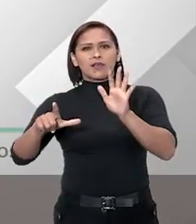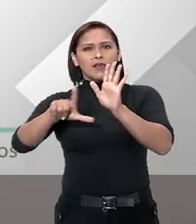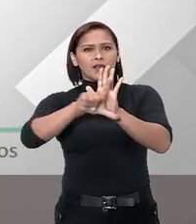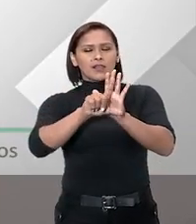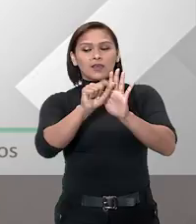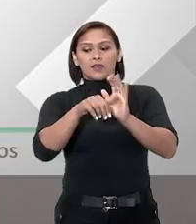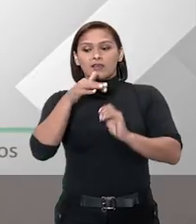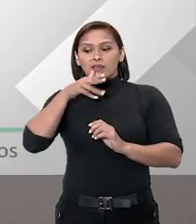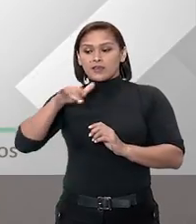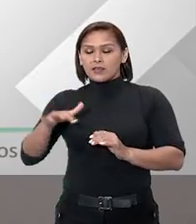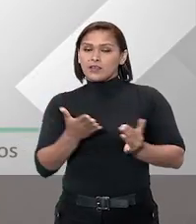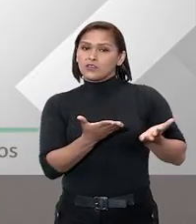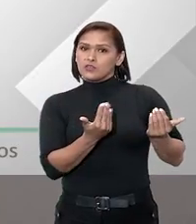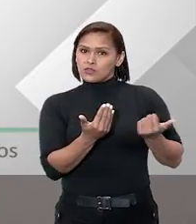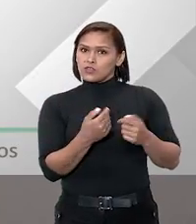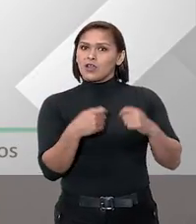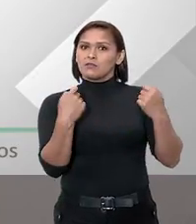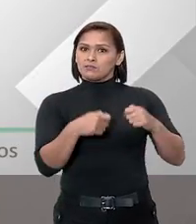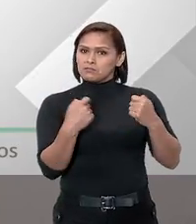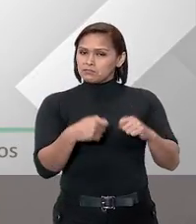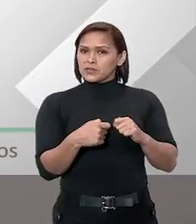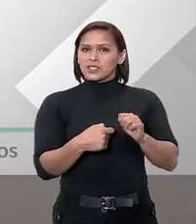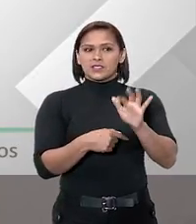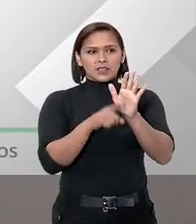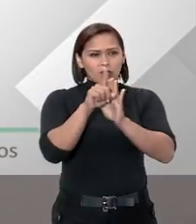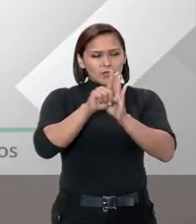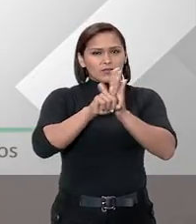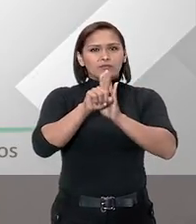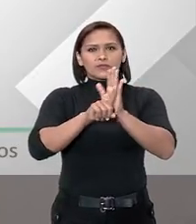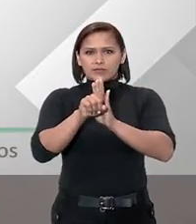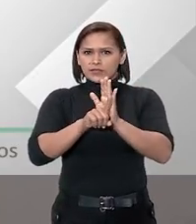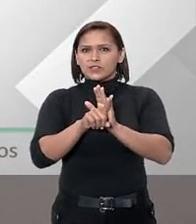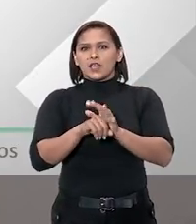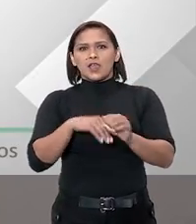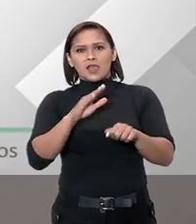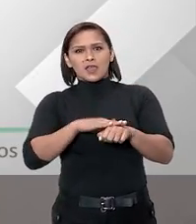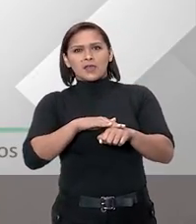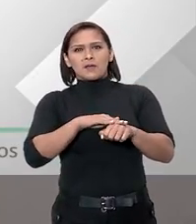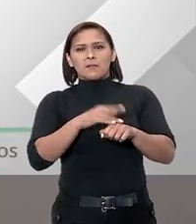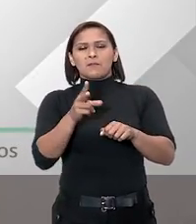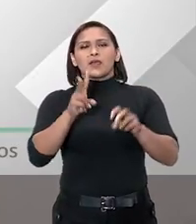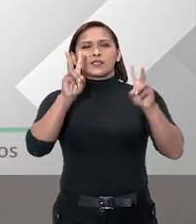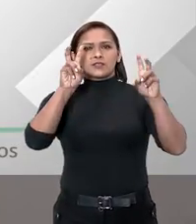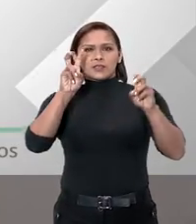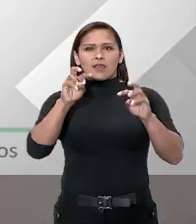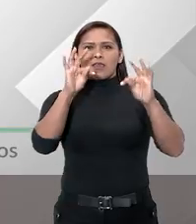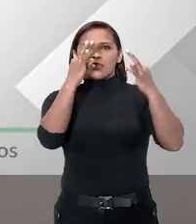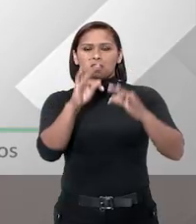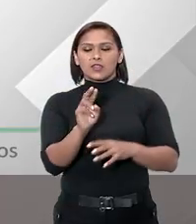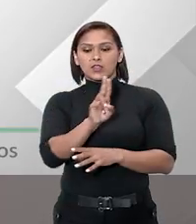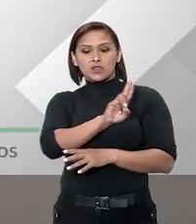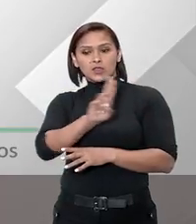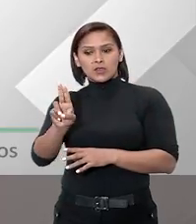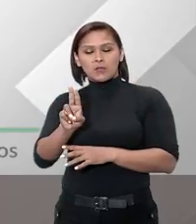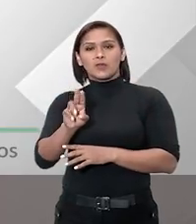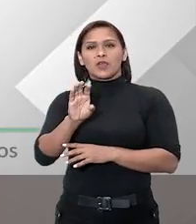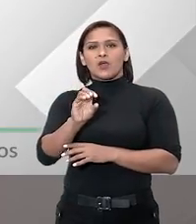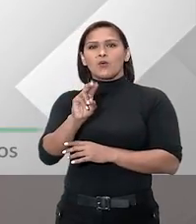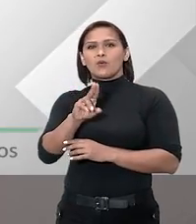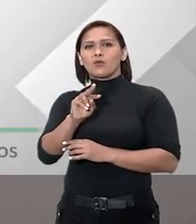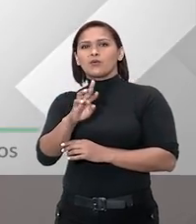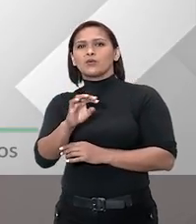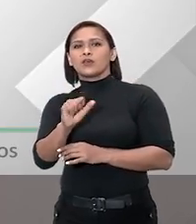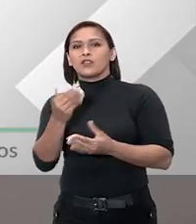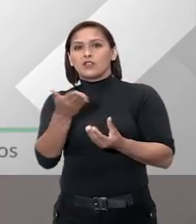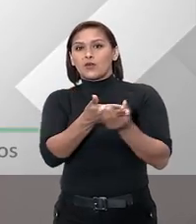legais e a criança e adolescente, faz-se necessário, quem sabe até, o que a gente chama até tecnicamente, de nomear um curador à